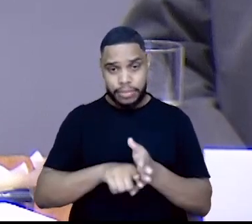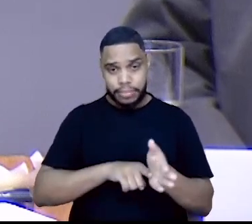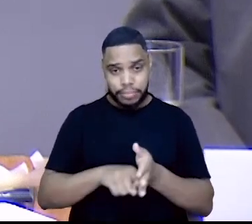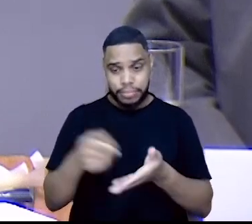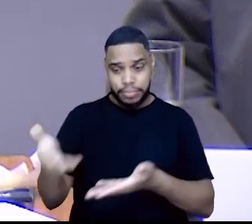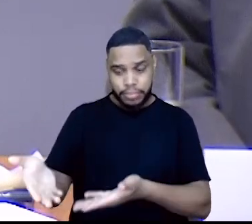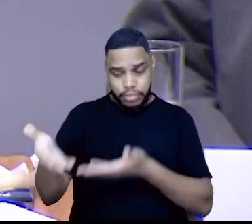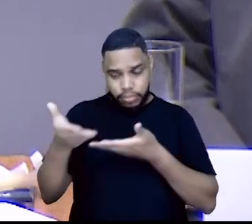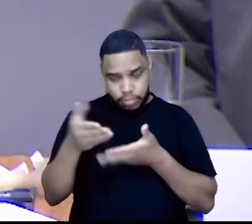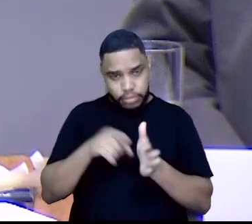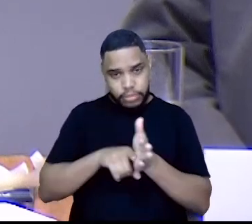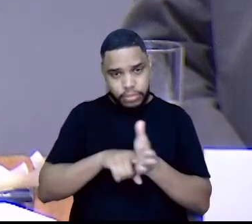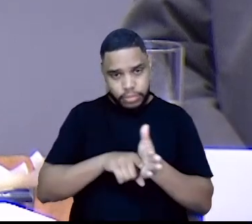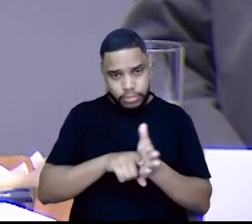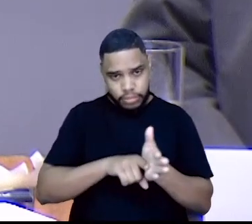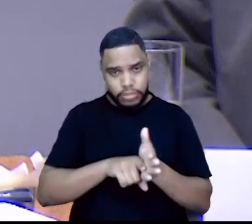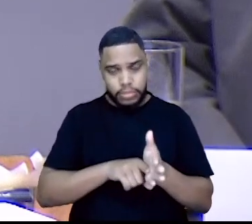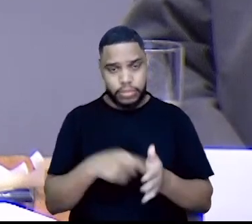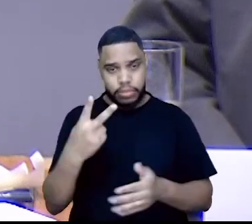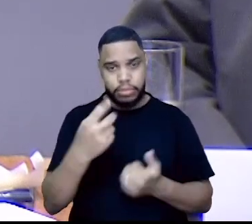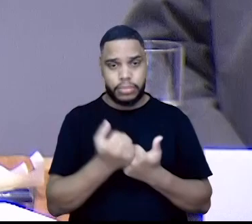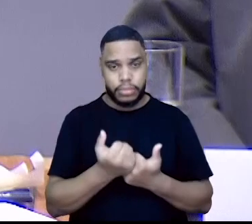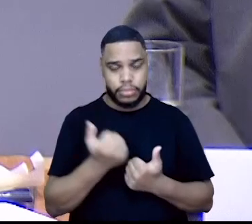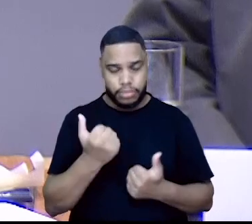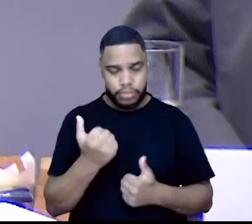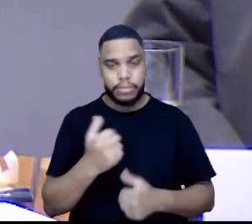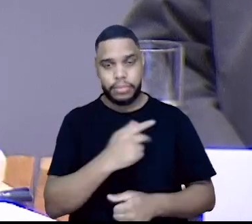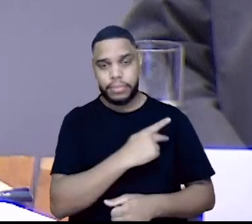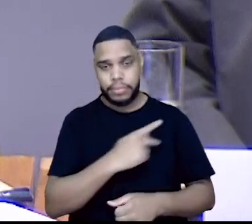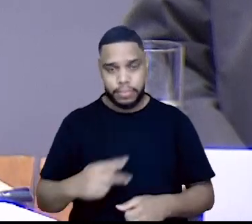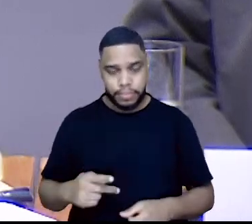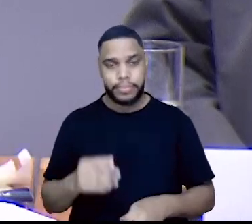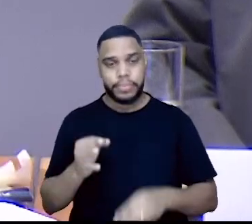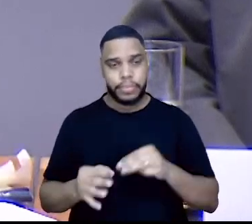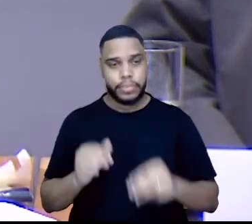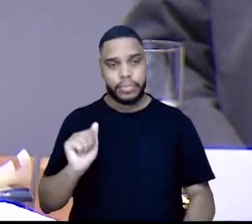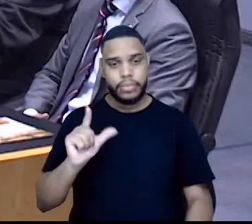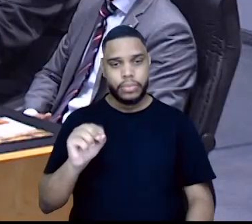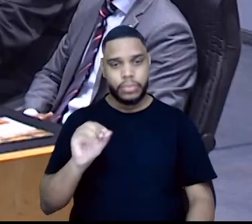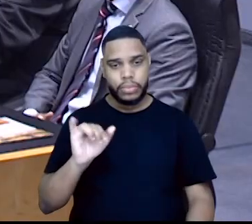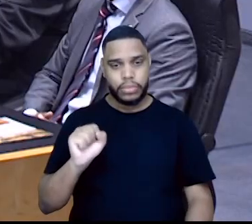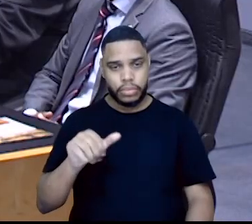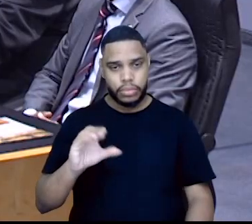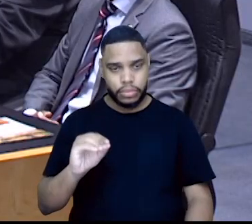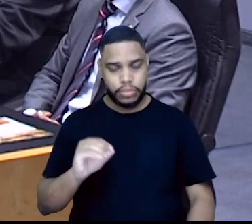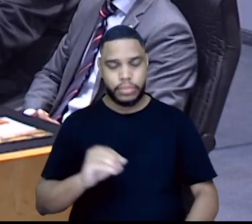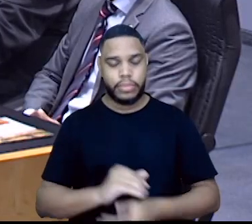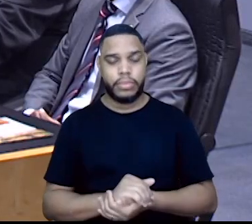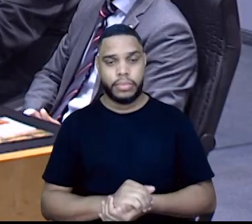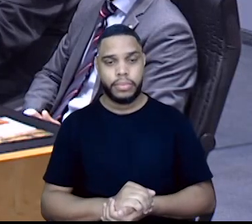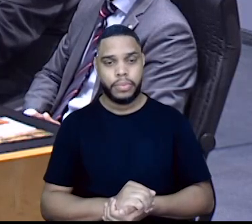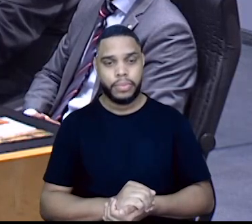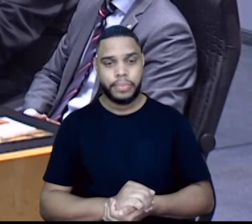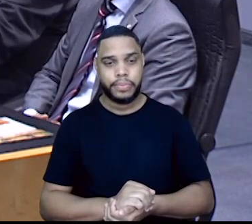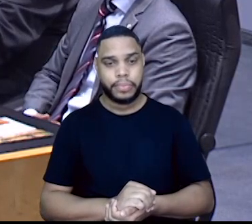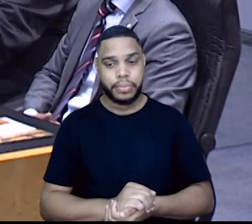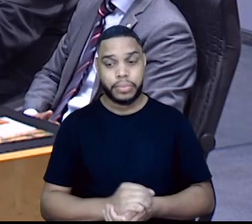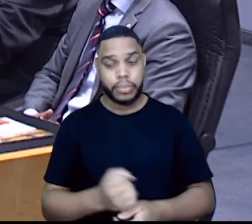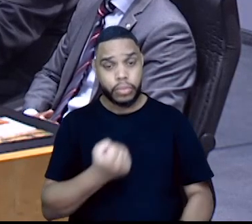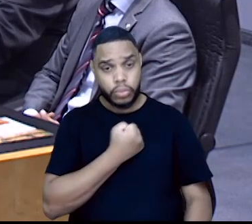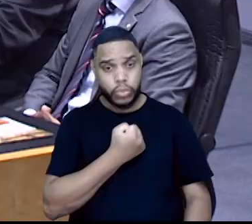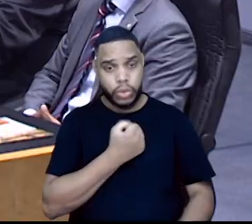aqui do nosso vice-presidente, ministro Aloísio Correia da Veiga, são números